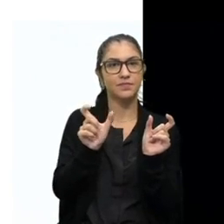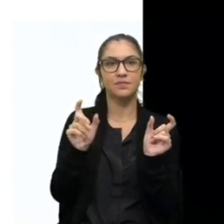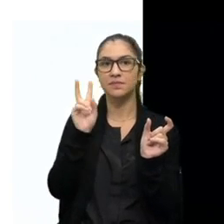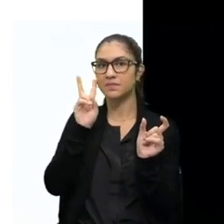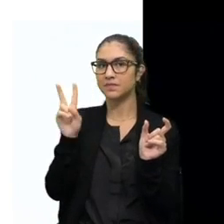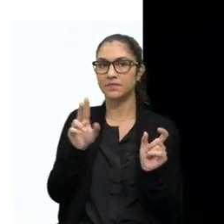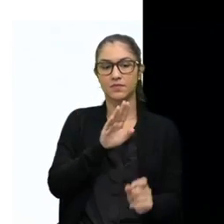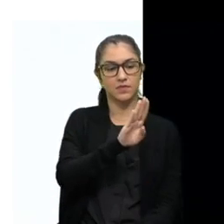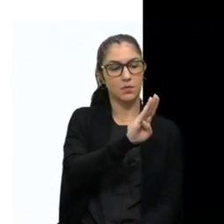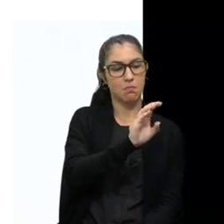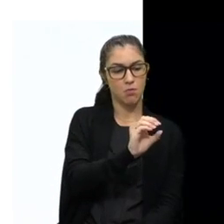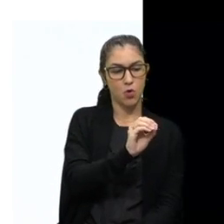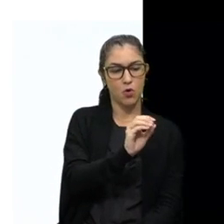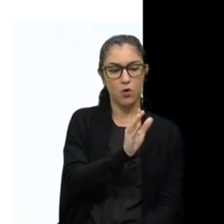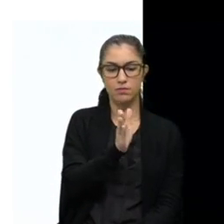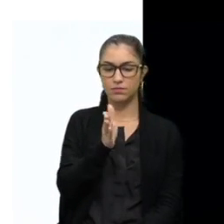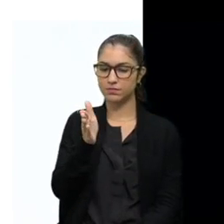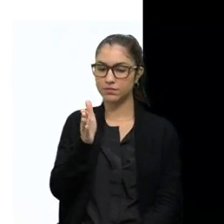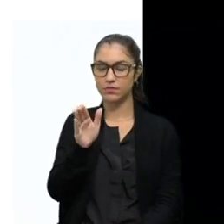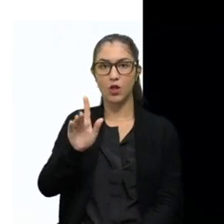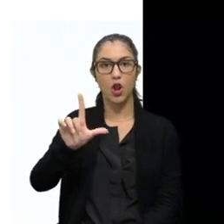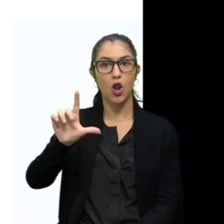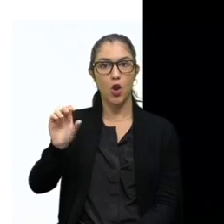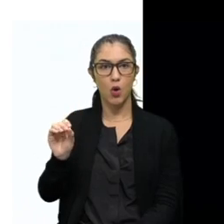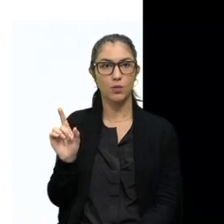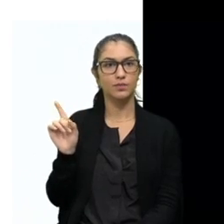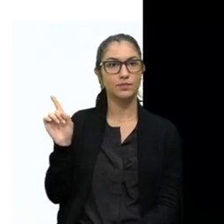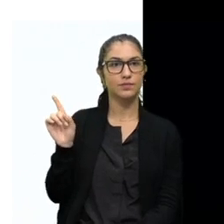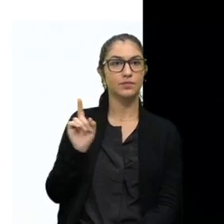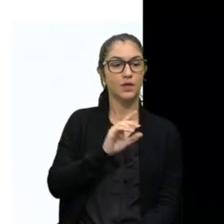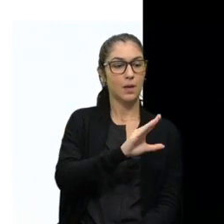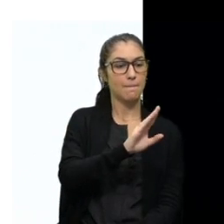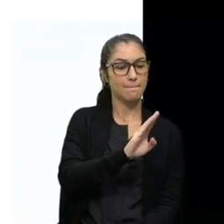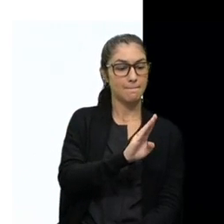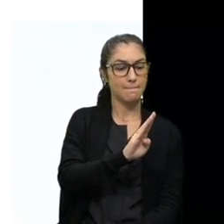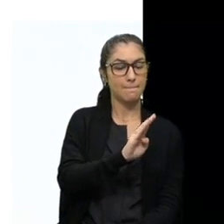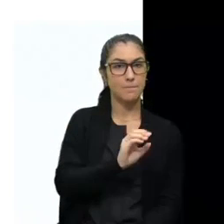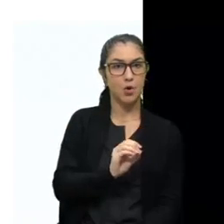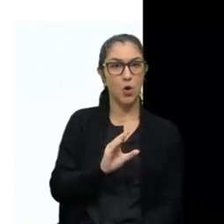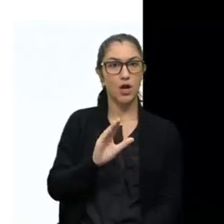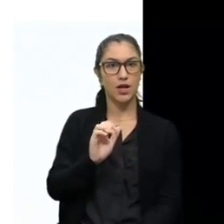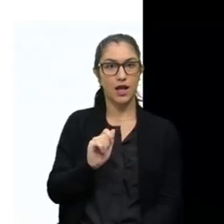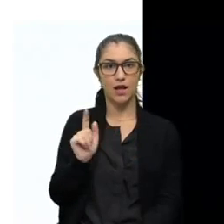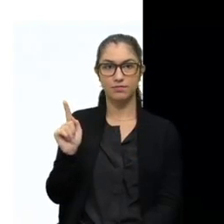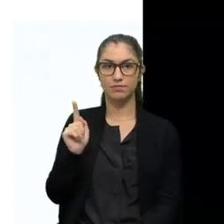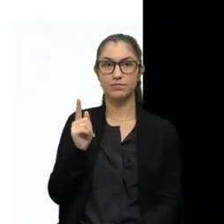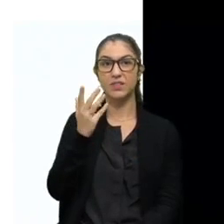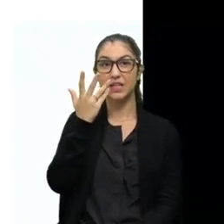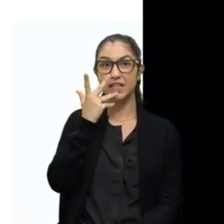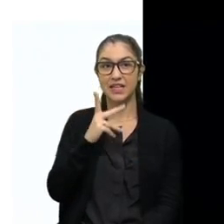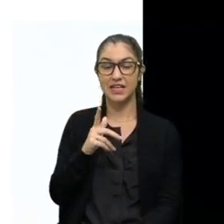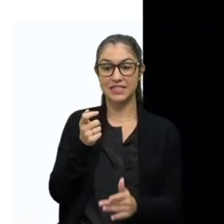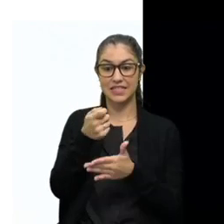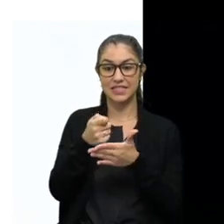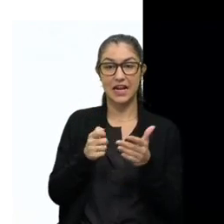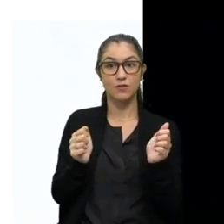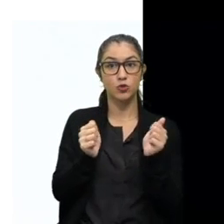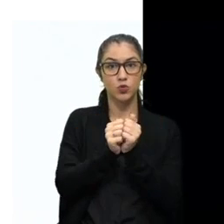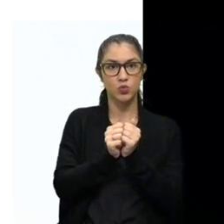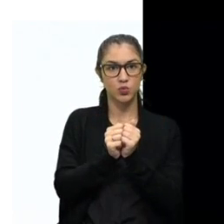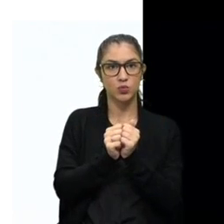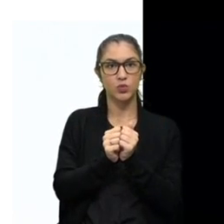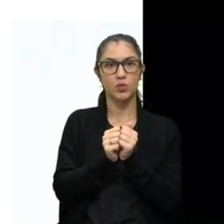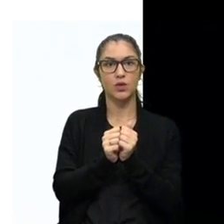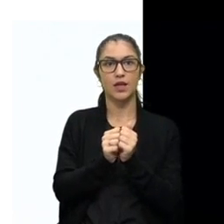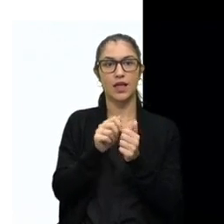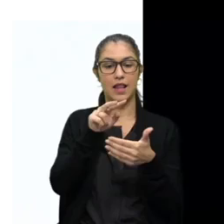ó, bolo. Aqui nós temos boca. Aí a criança vem, escreve tudo junto e